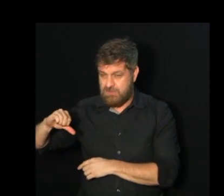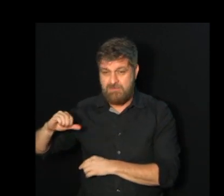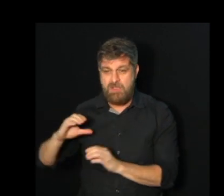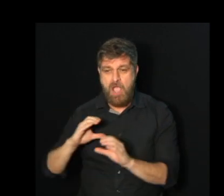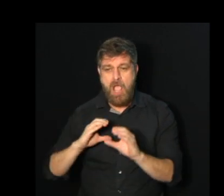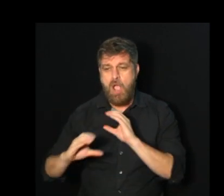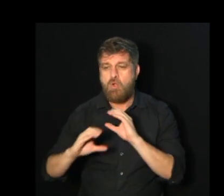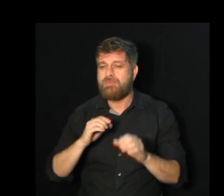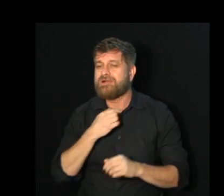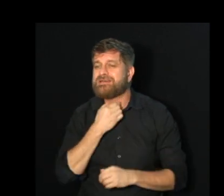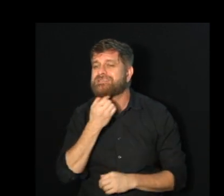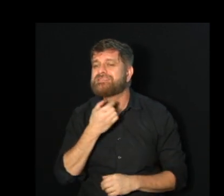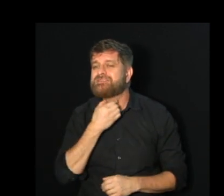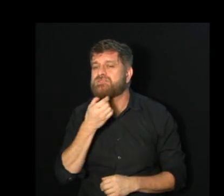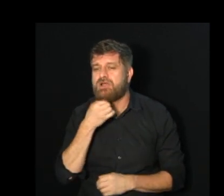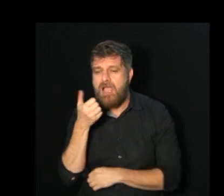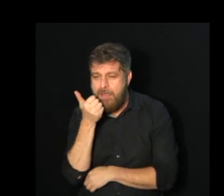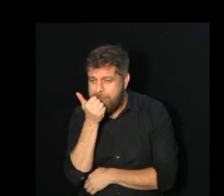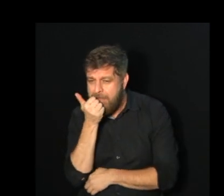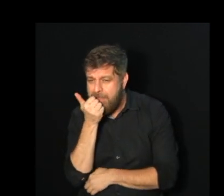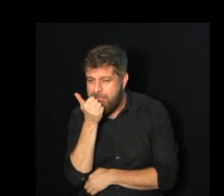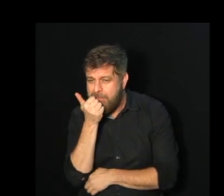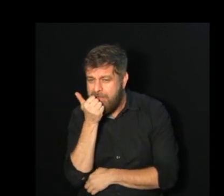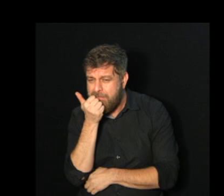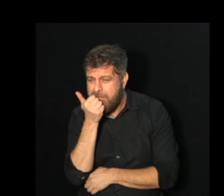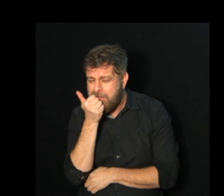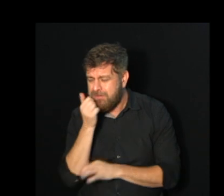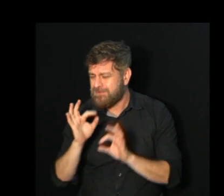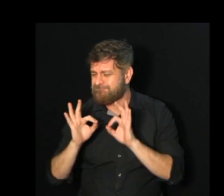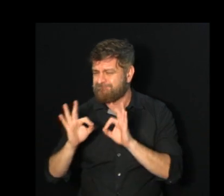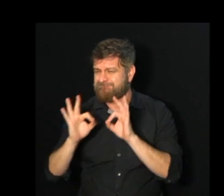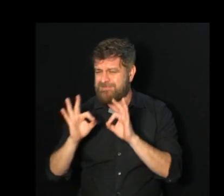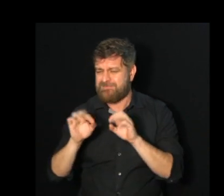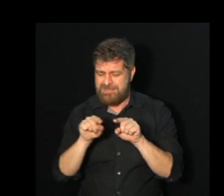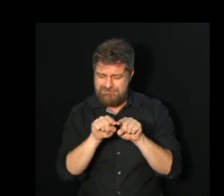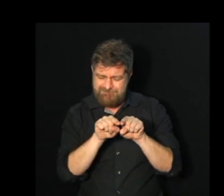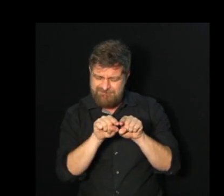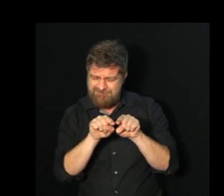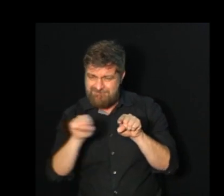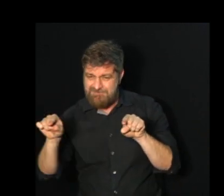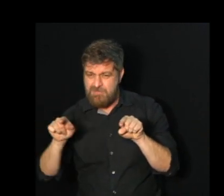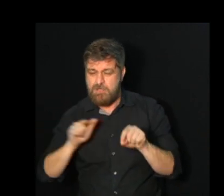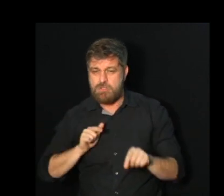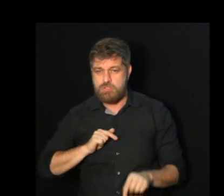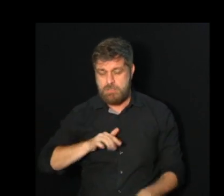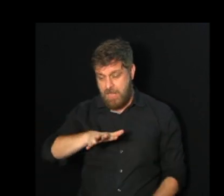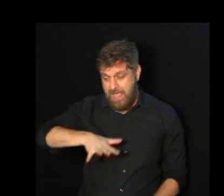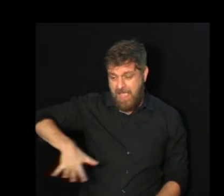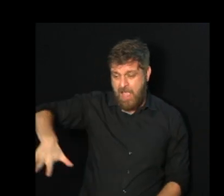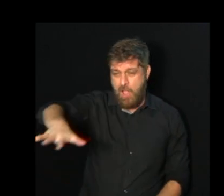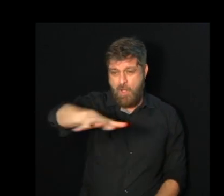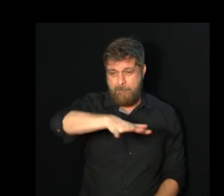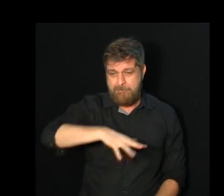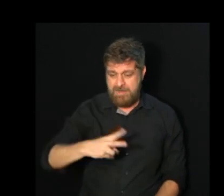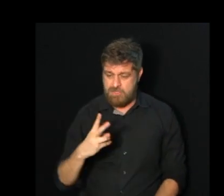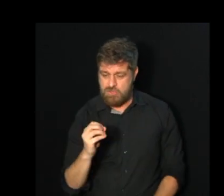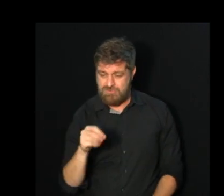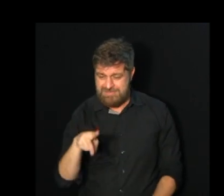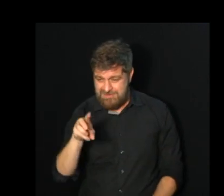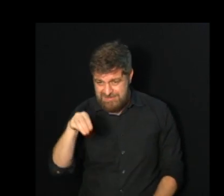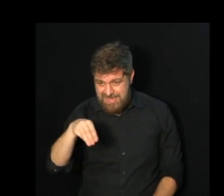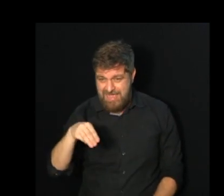de voz nossa, de maneira que a gente cobria um raio de 200 km no carro,